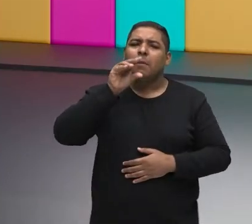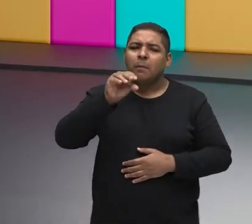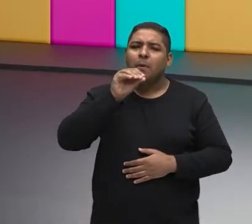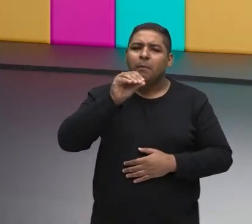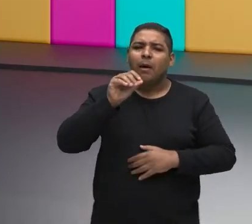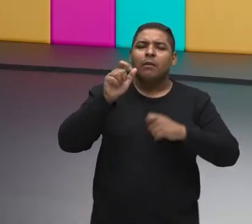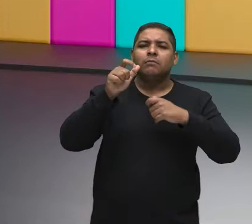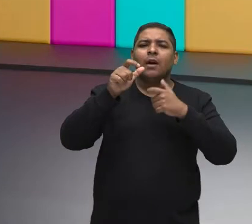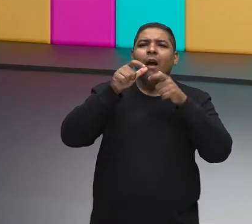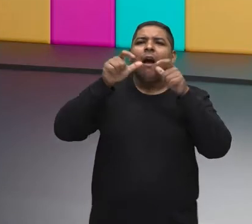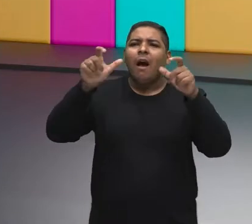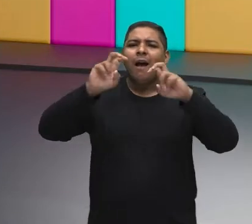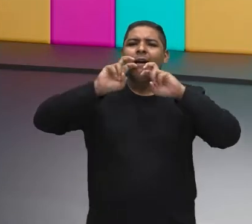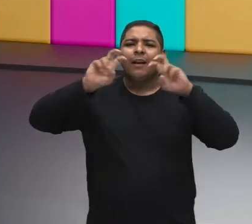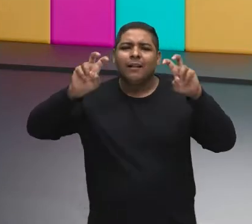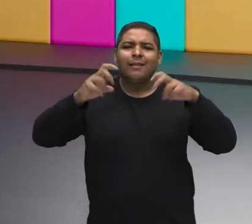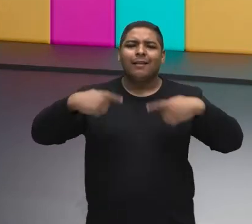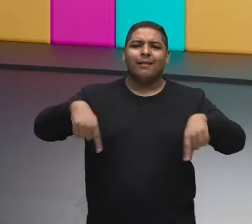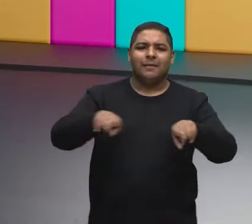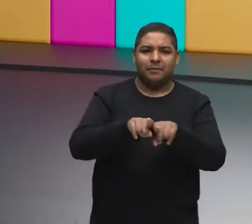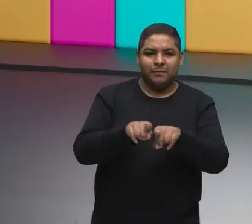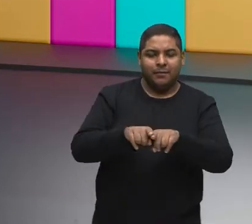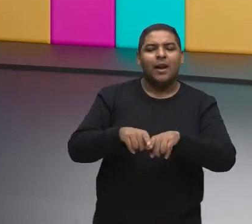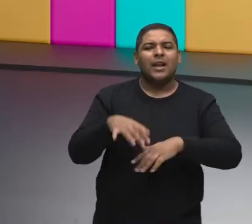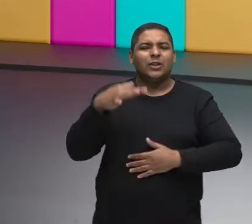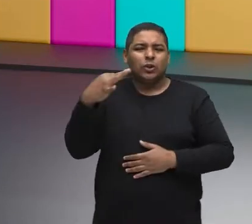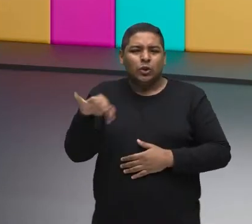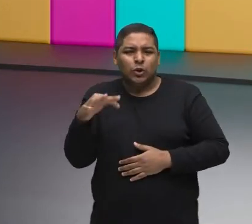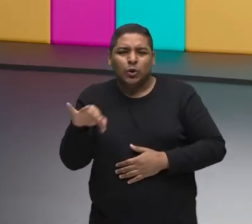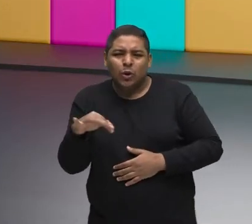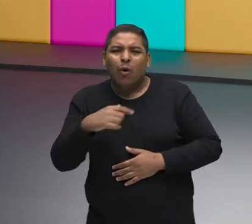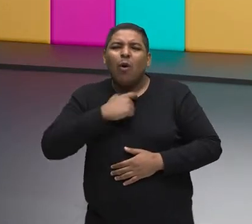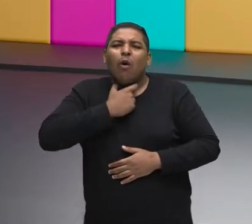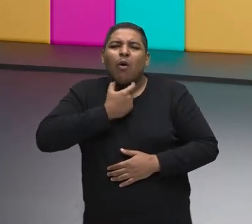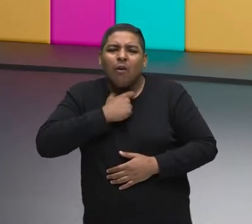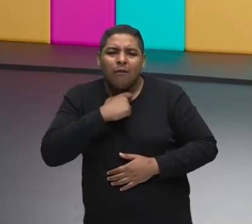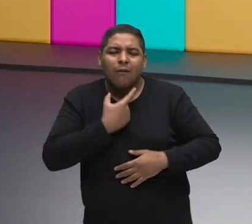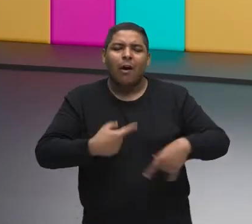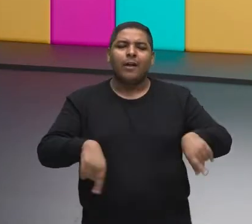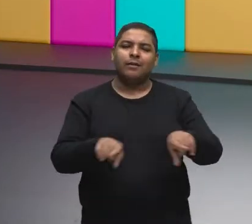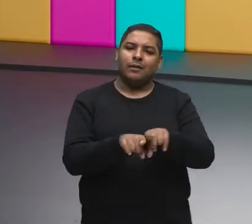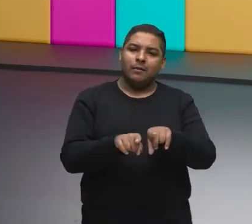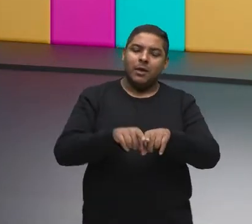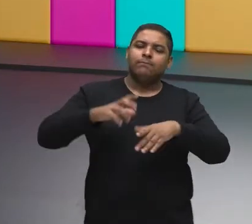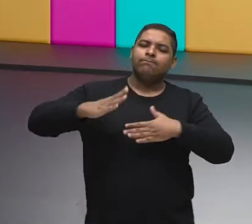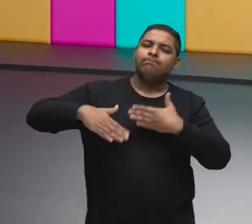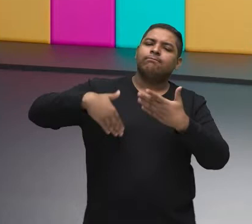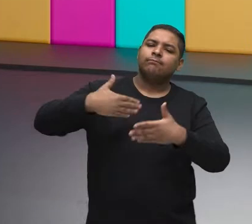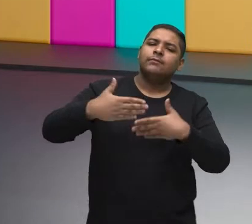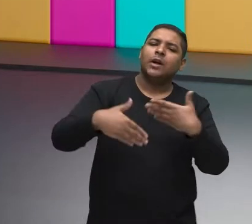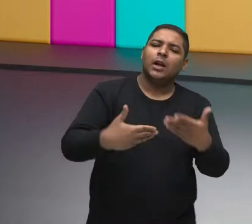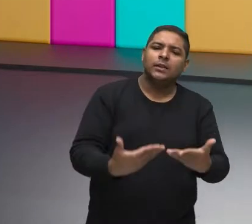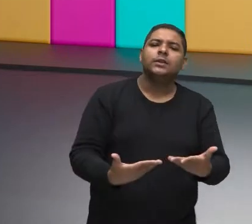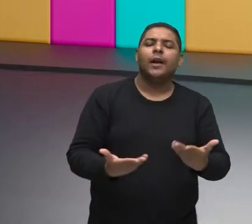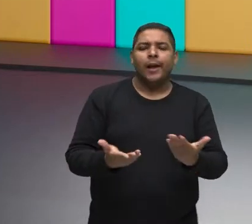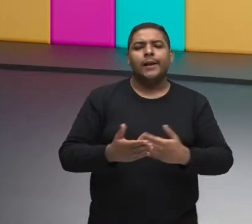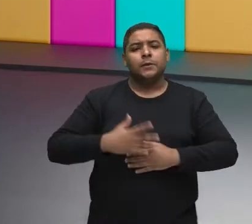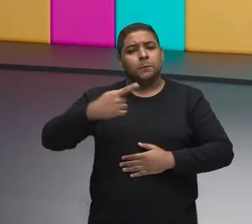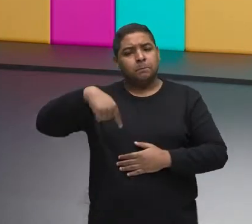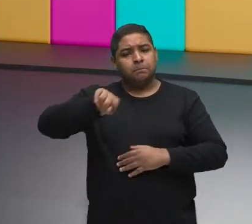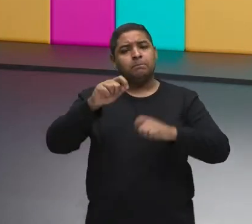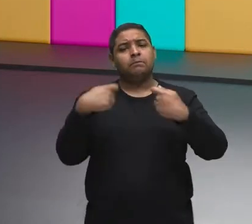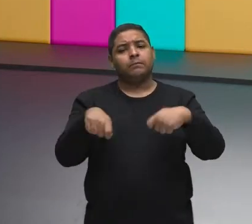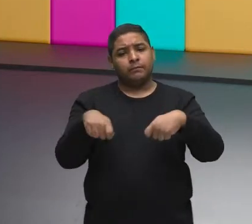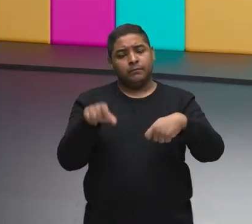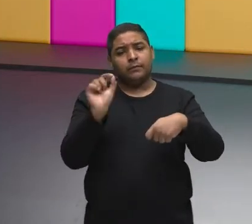maior de voz, às vezes pode ocasionar uma dor, né? Então, assim, nesse processo, vamos ver o que